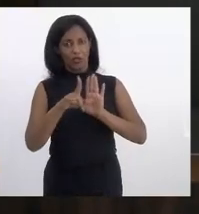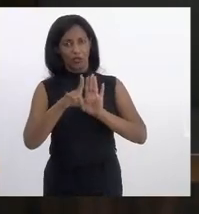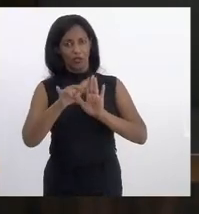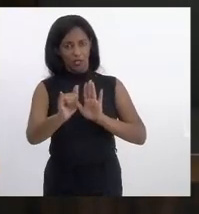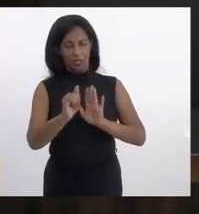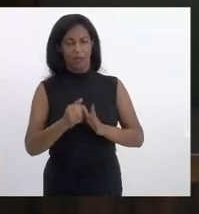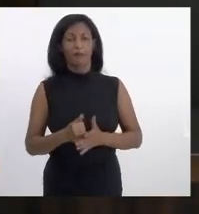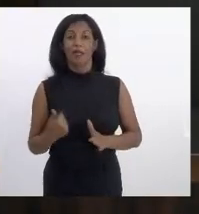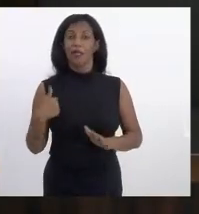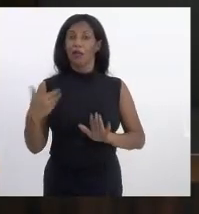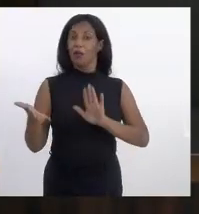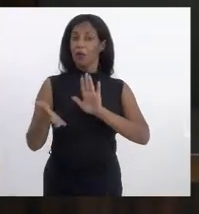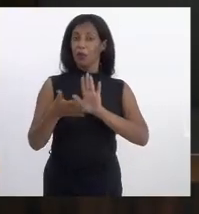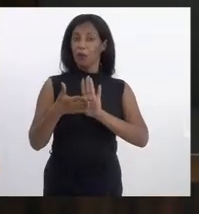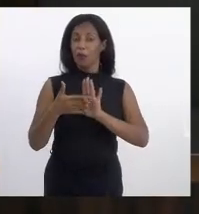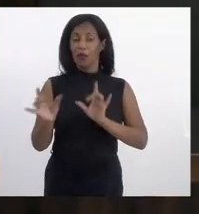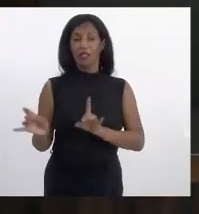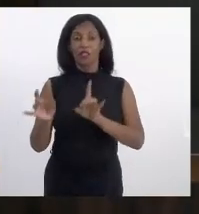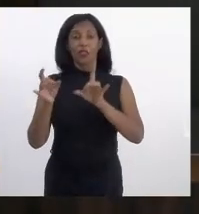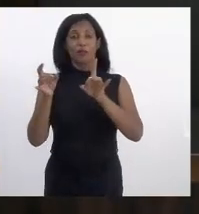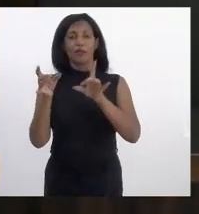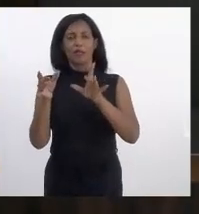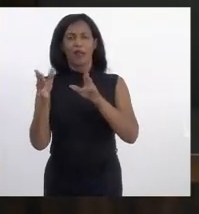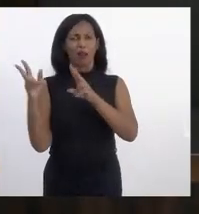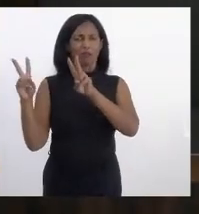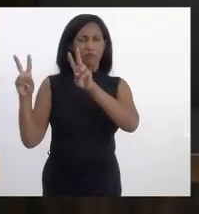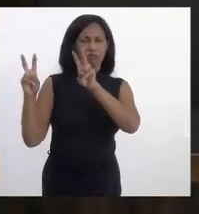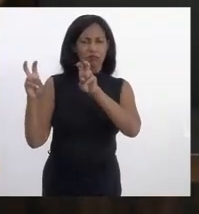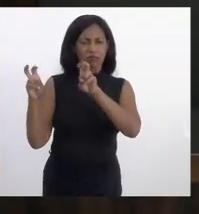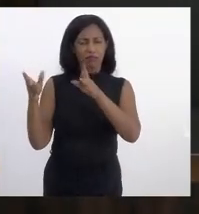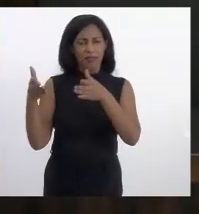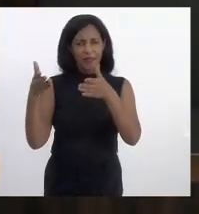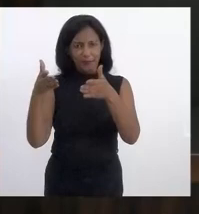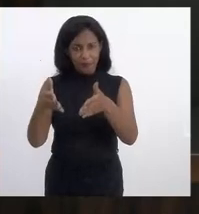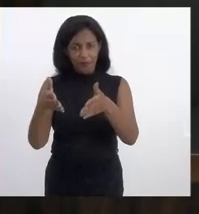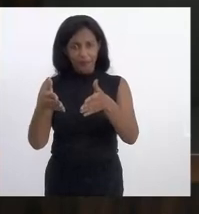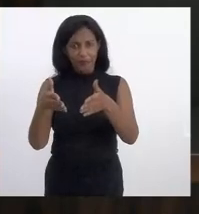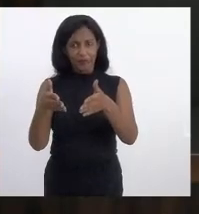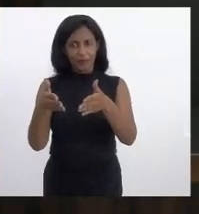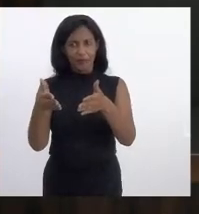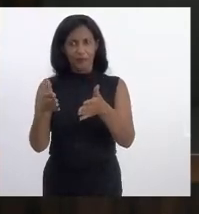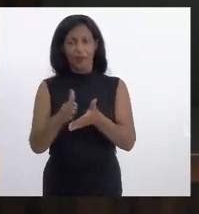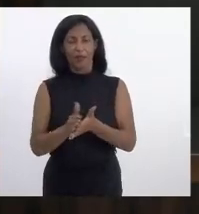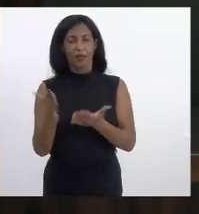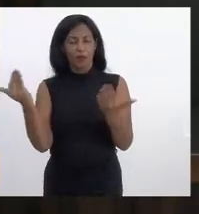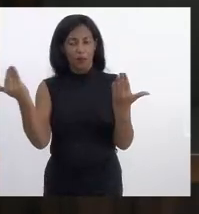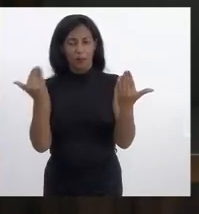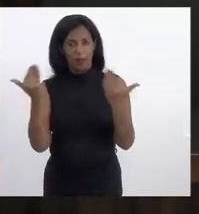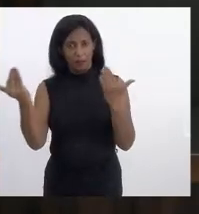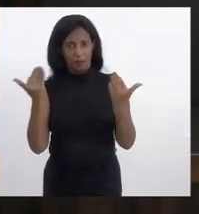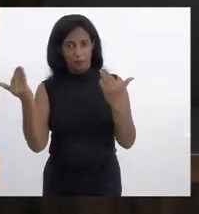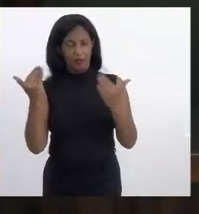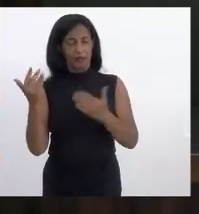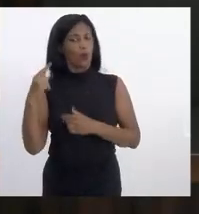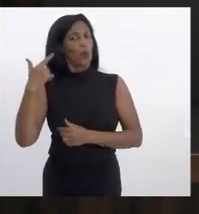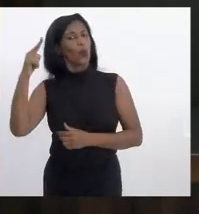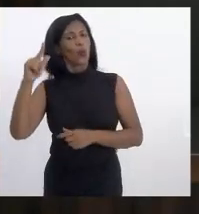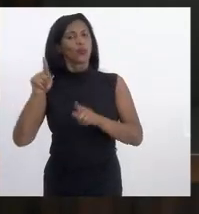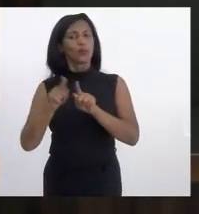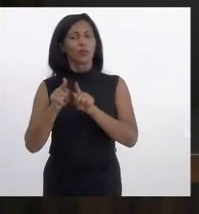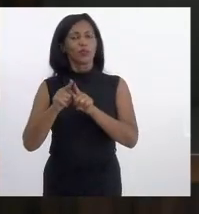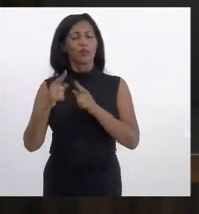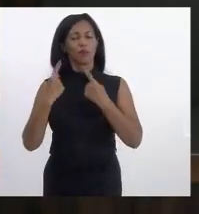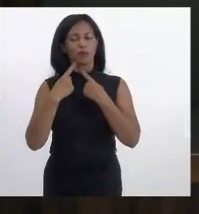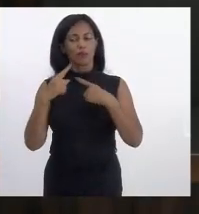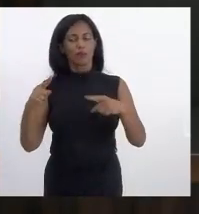e eu quero pro quem especial essa questão Para justamente para viver e que equiparação outra questão que foi